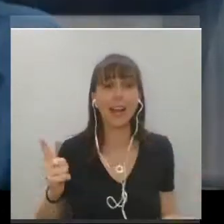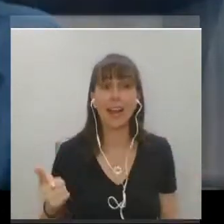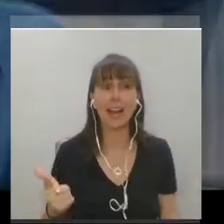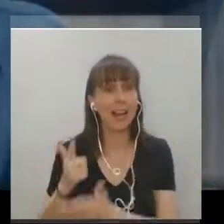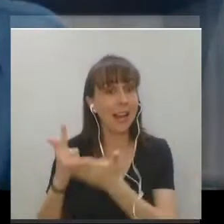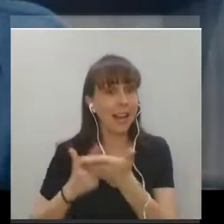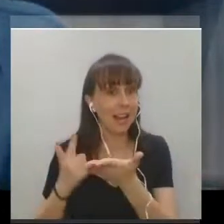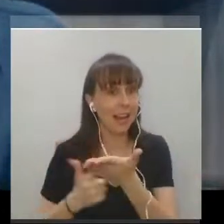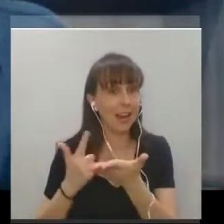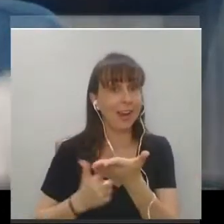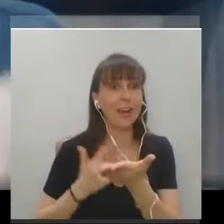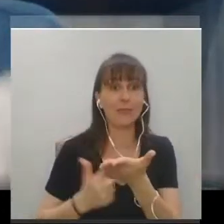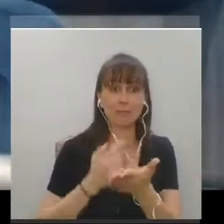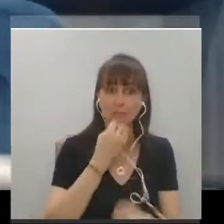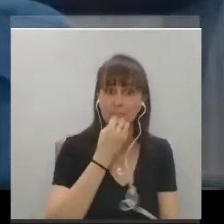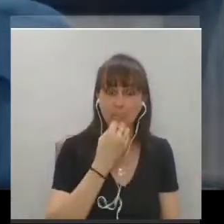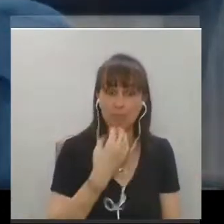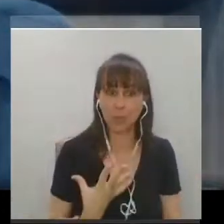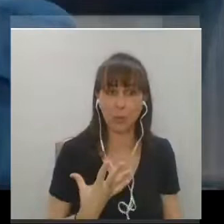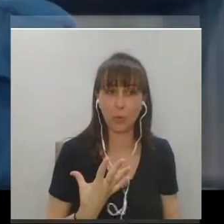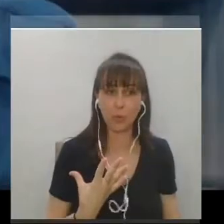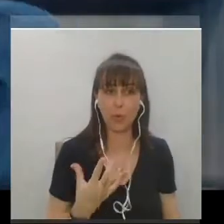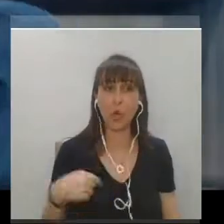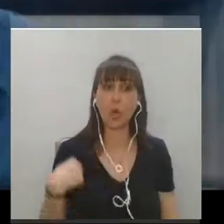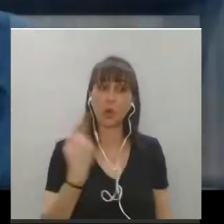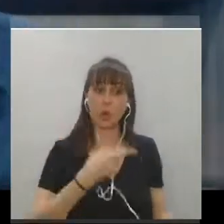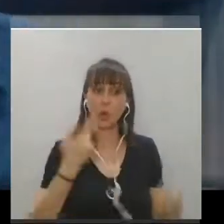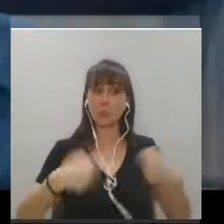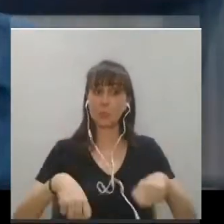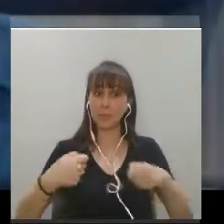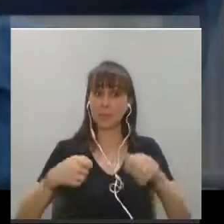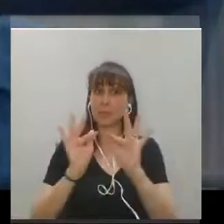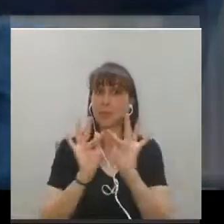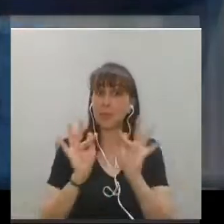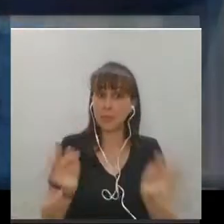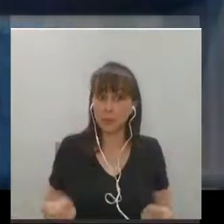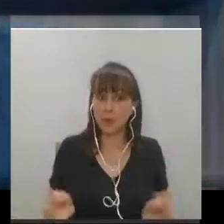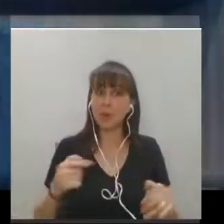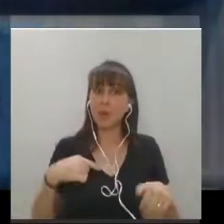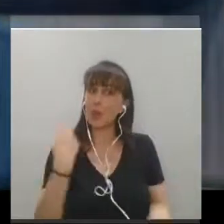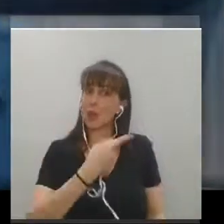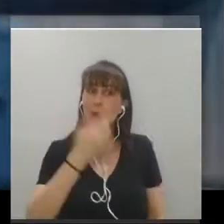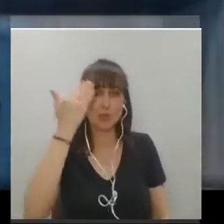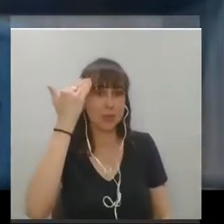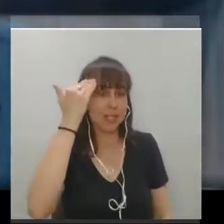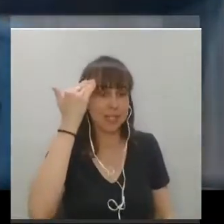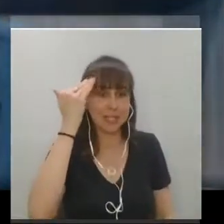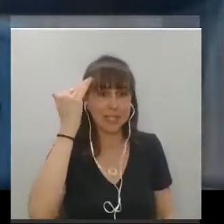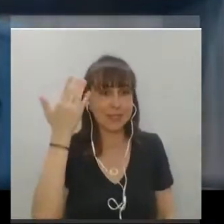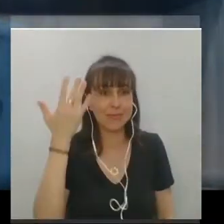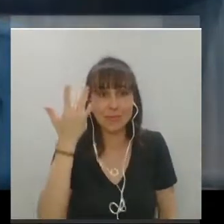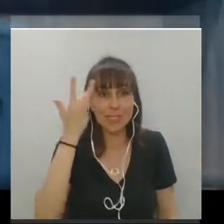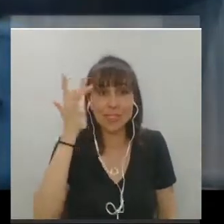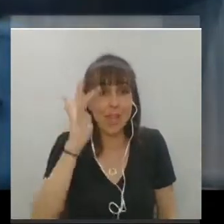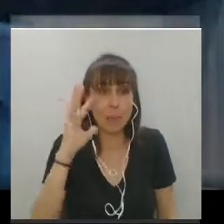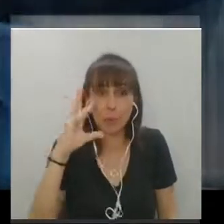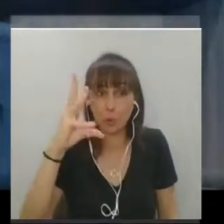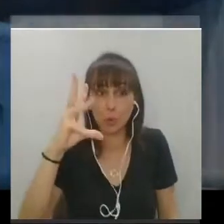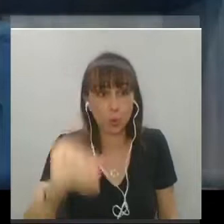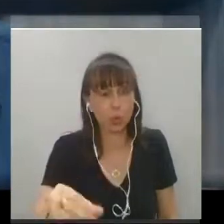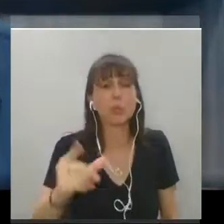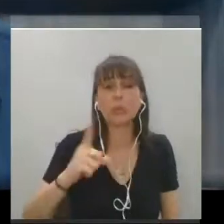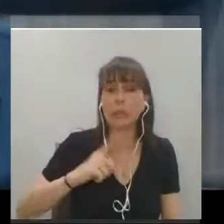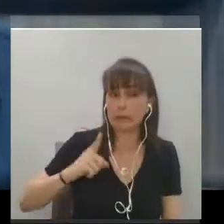humildade. Percebendo que nós não sabemos tudo, existem pessoas que sabem mais do que a gente, nossos